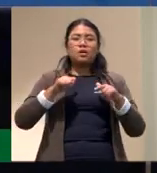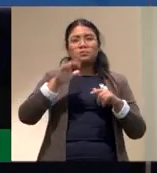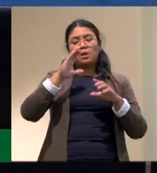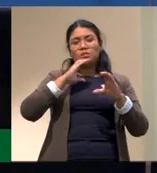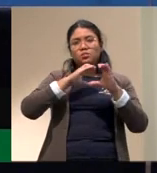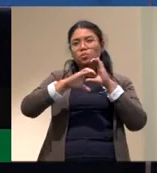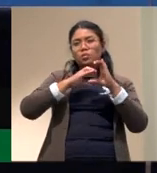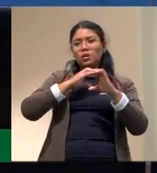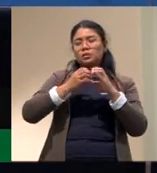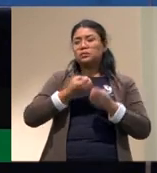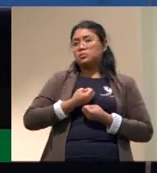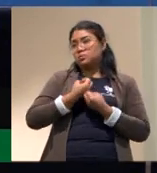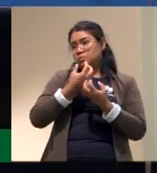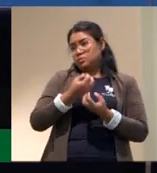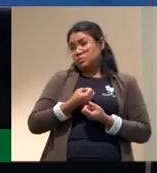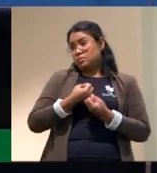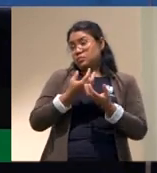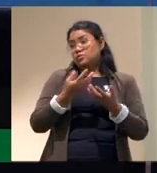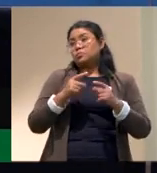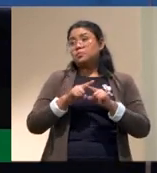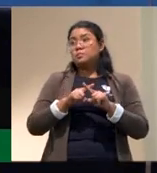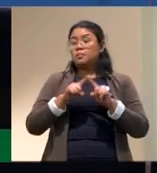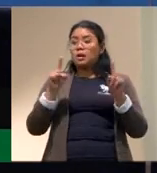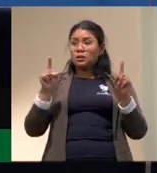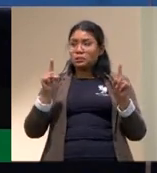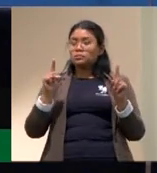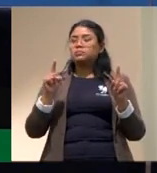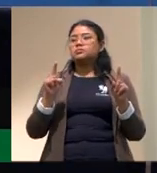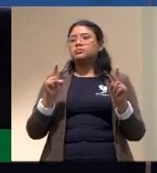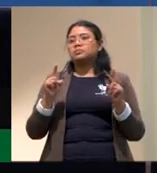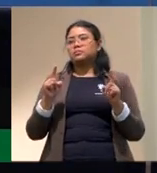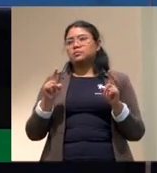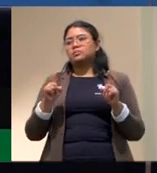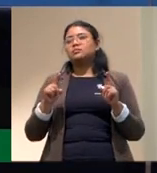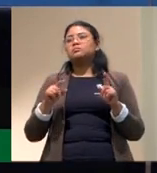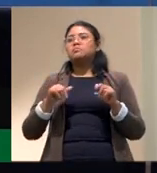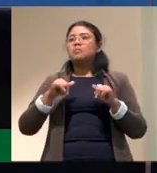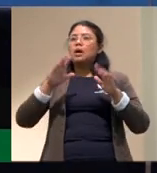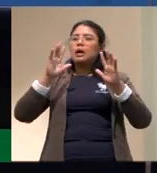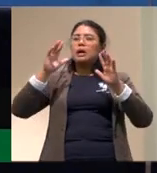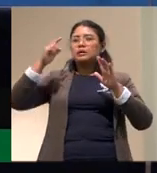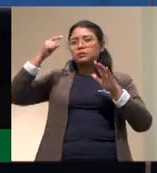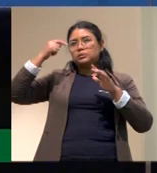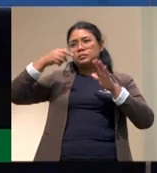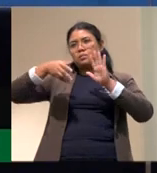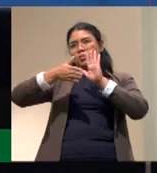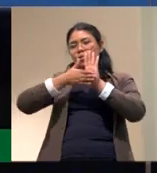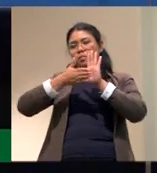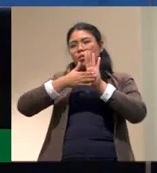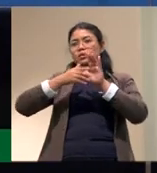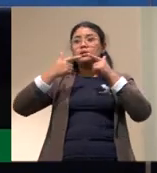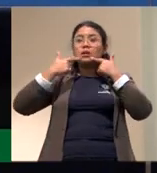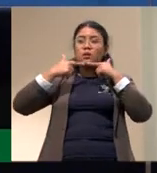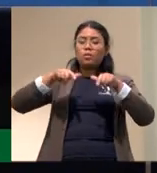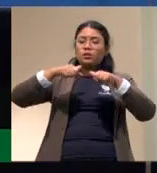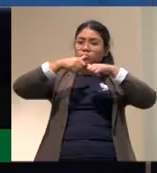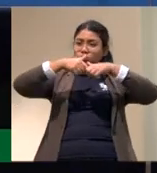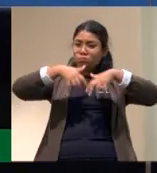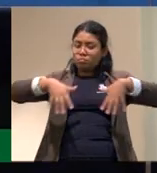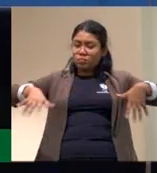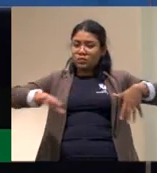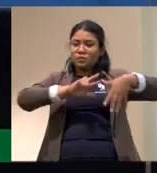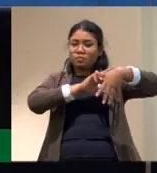expressão, né? Mas a gente trabalhou com uma ideia mais ampliada da linguagem, incluindo